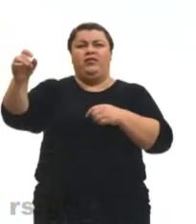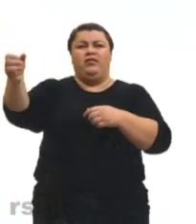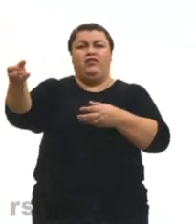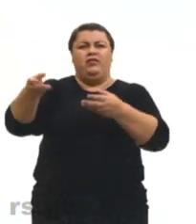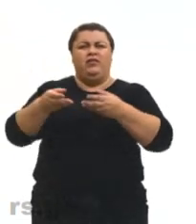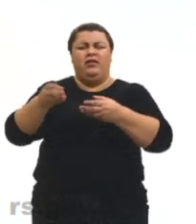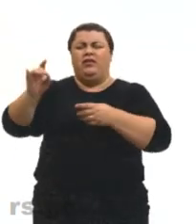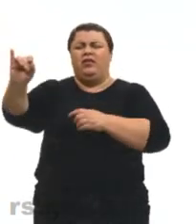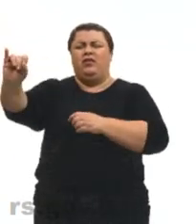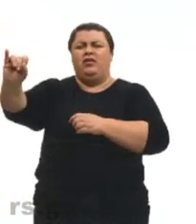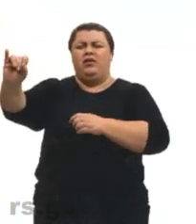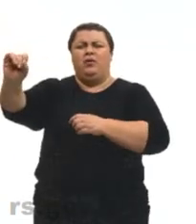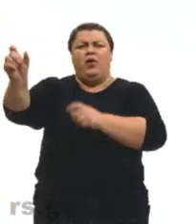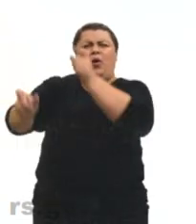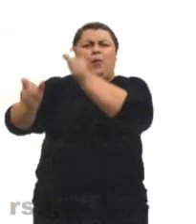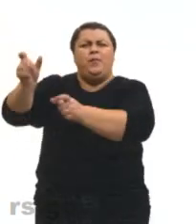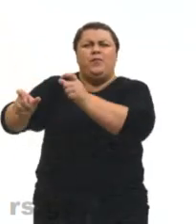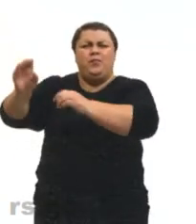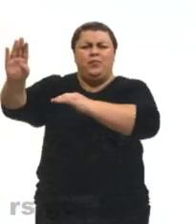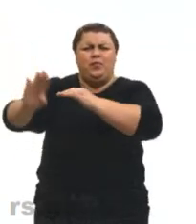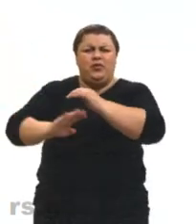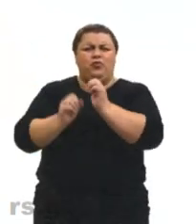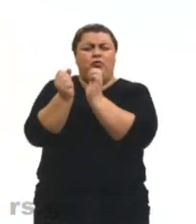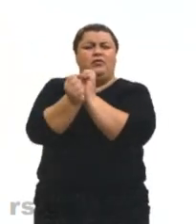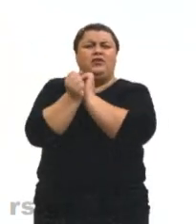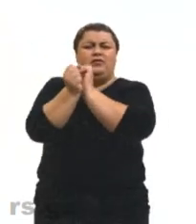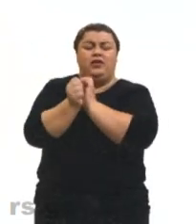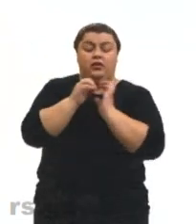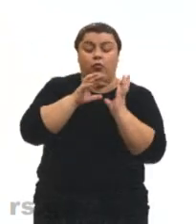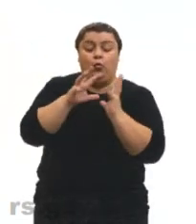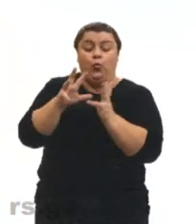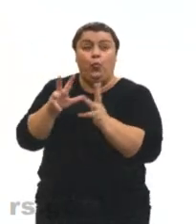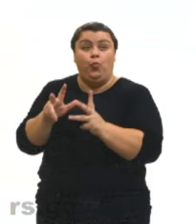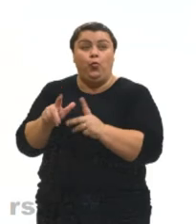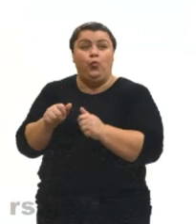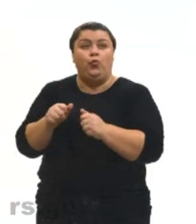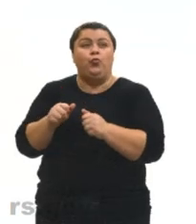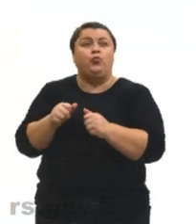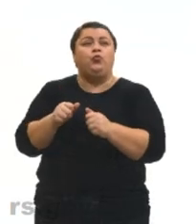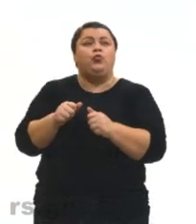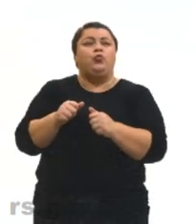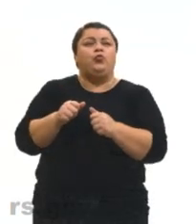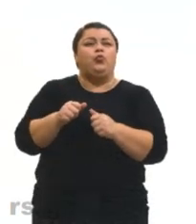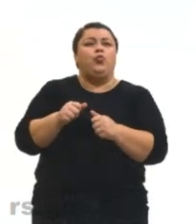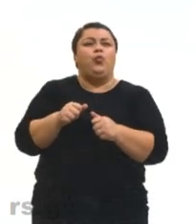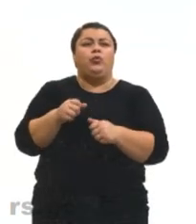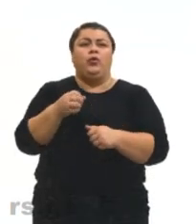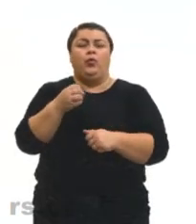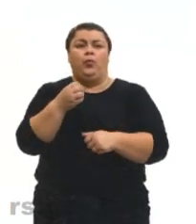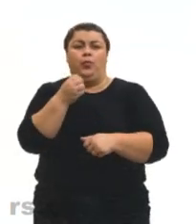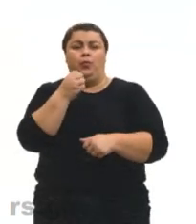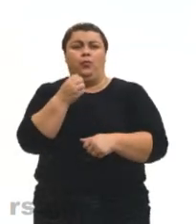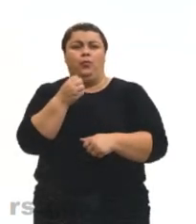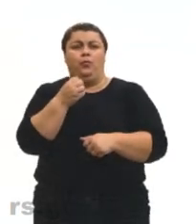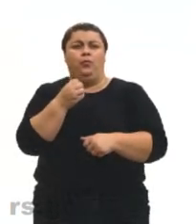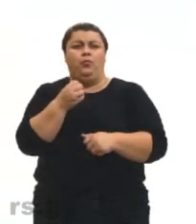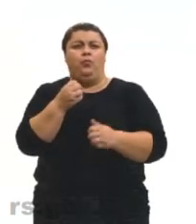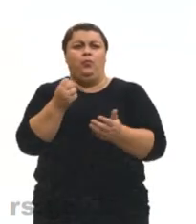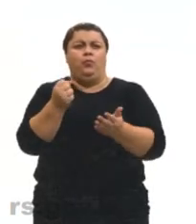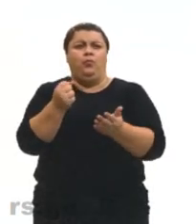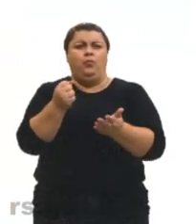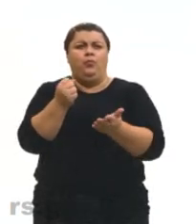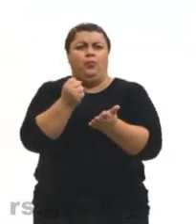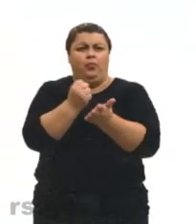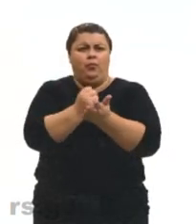um milhão de pessoas entre 1811 em 1831 aqui um bem cultural tem um testemunho